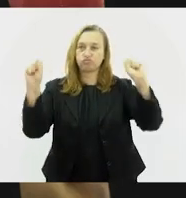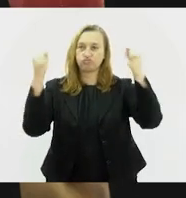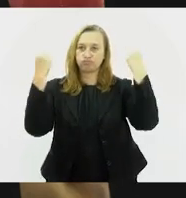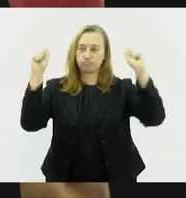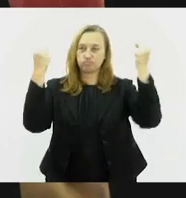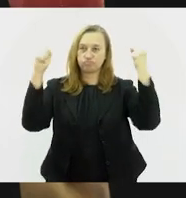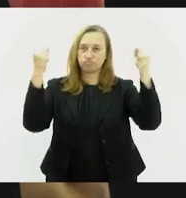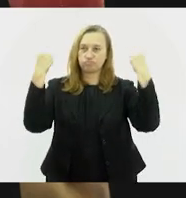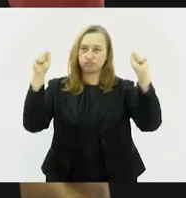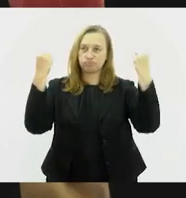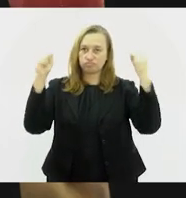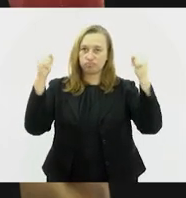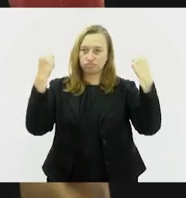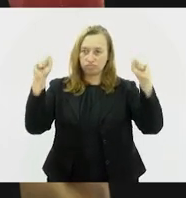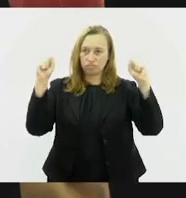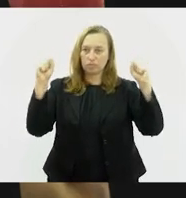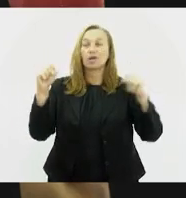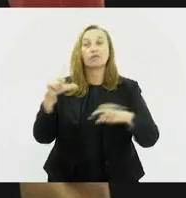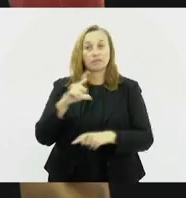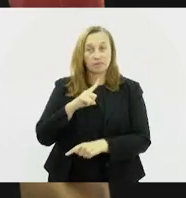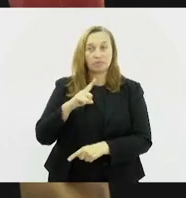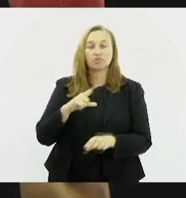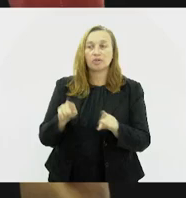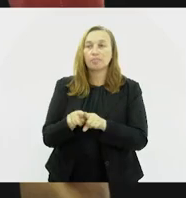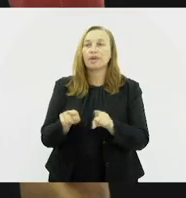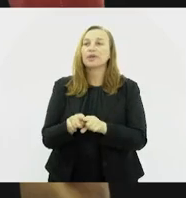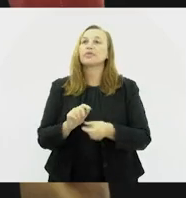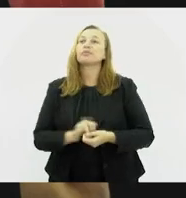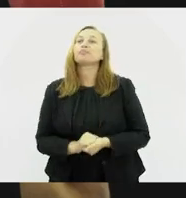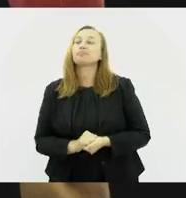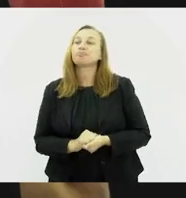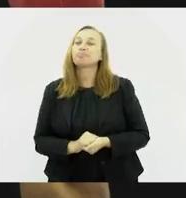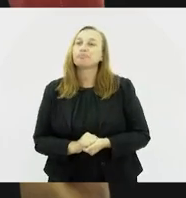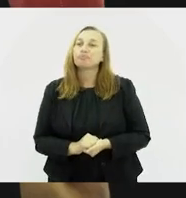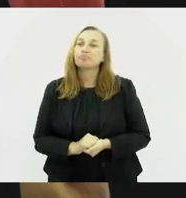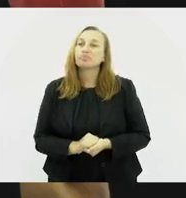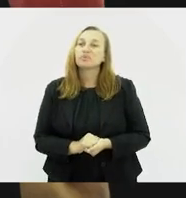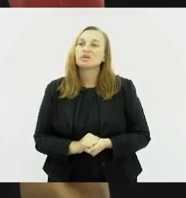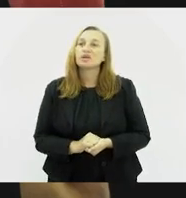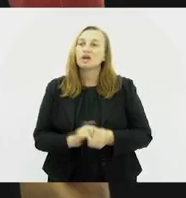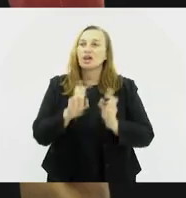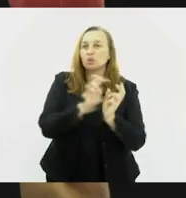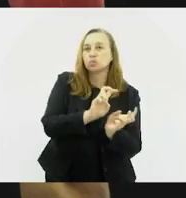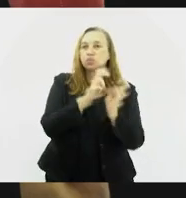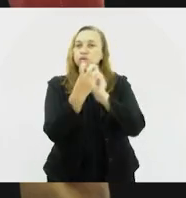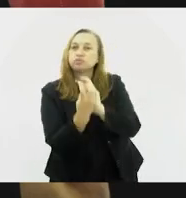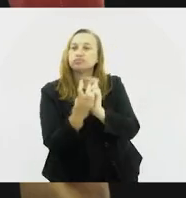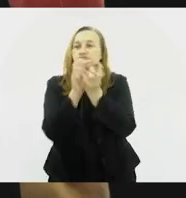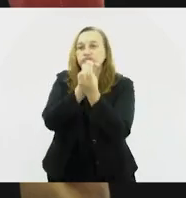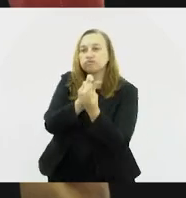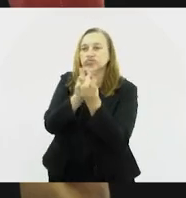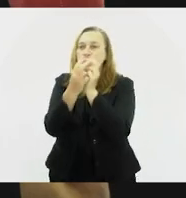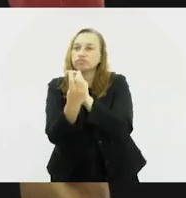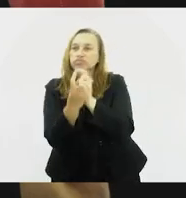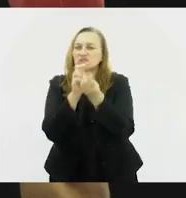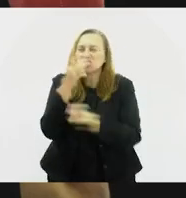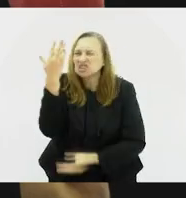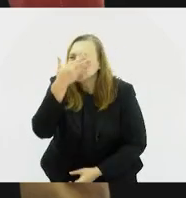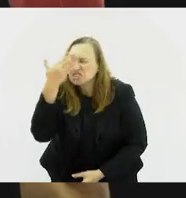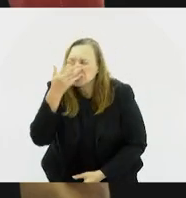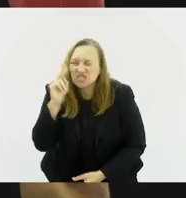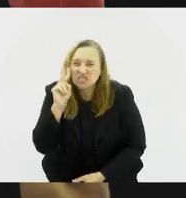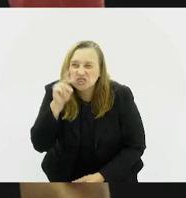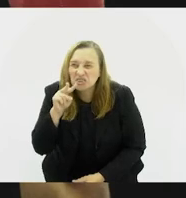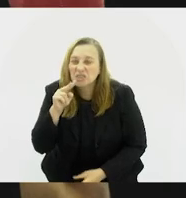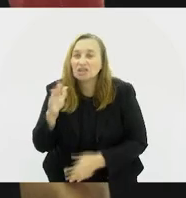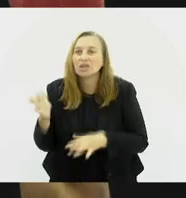estádio Raulino de Oliveira. Temos também a capoeira, está difícil ler, viu? Natação. Eu